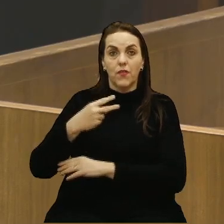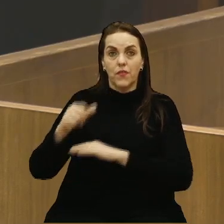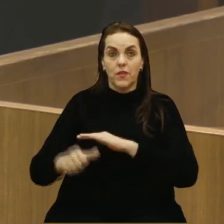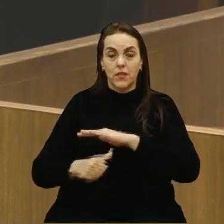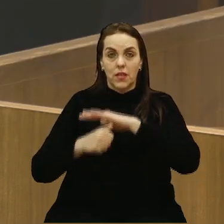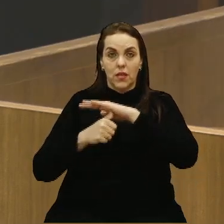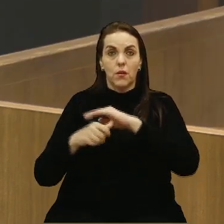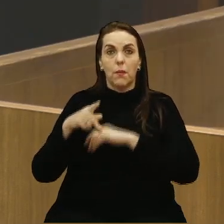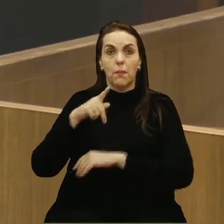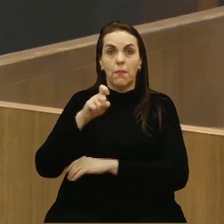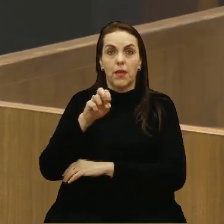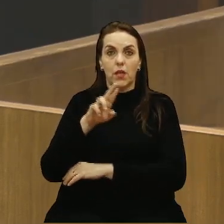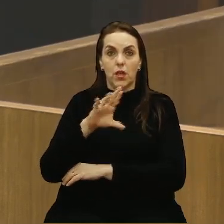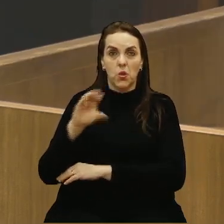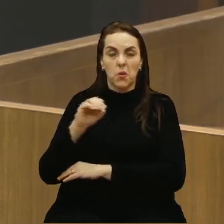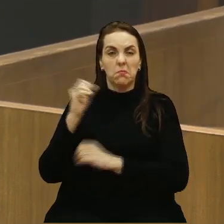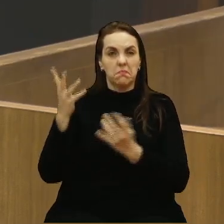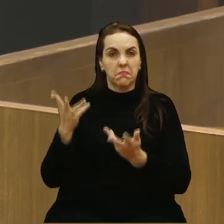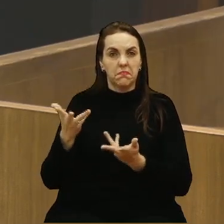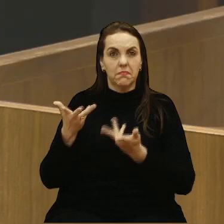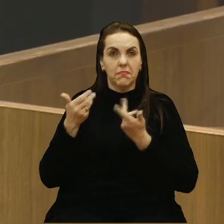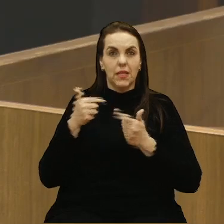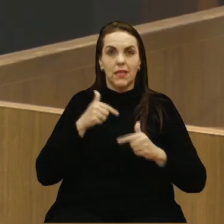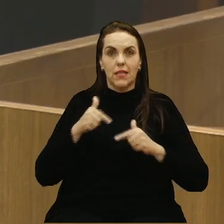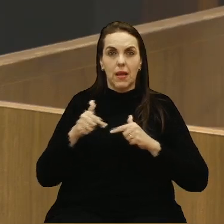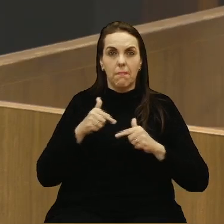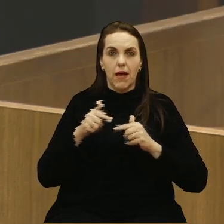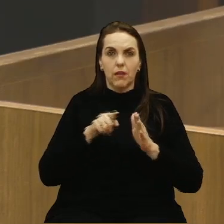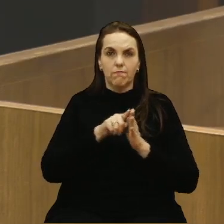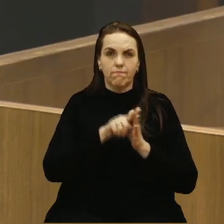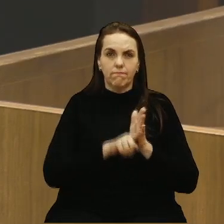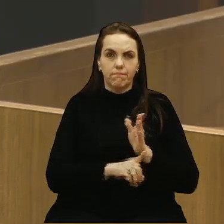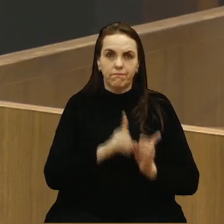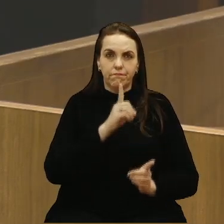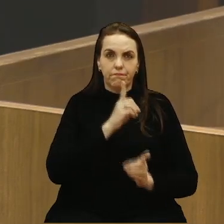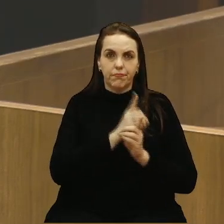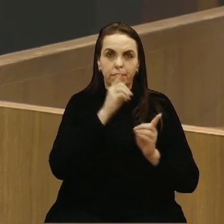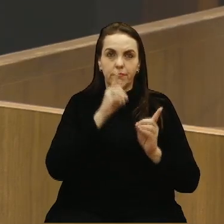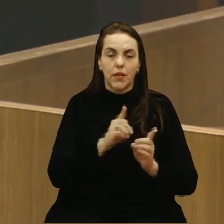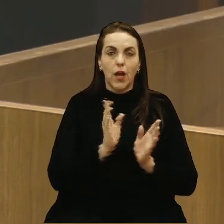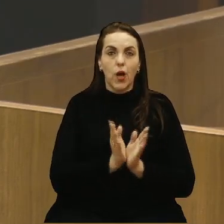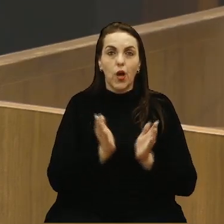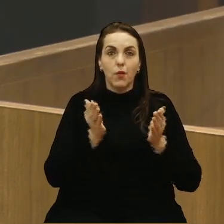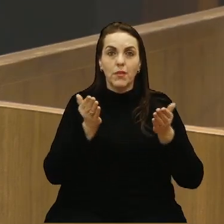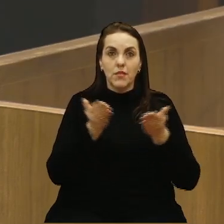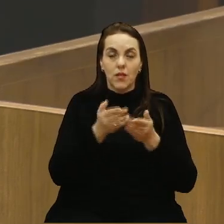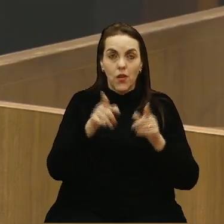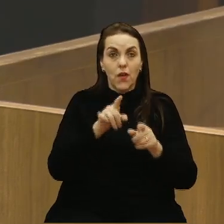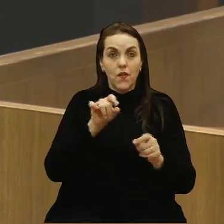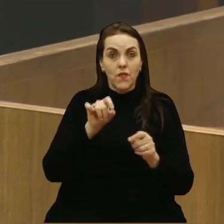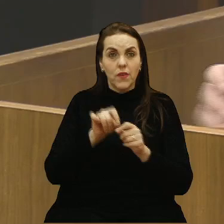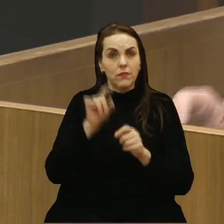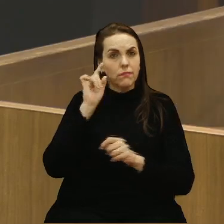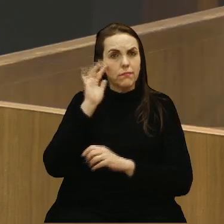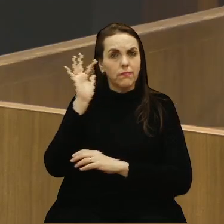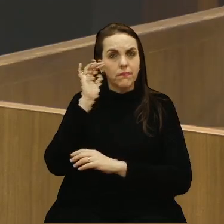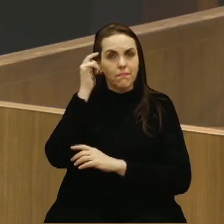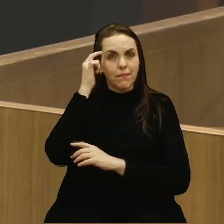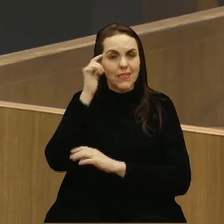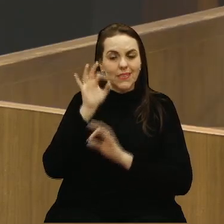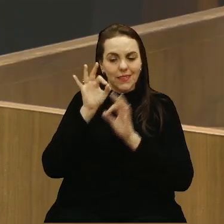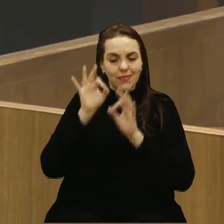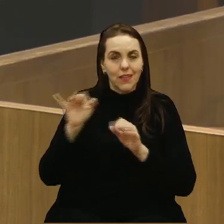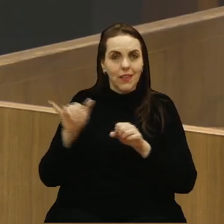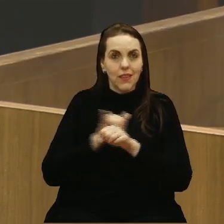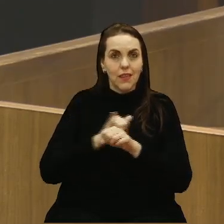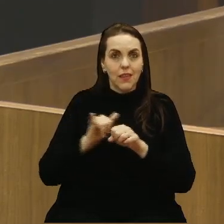Pedro de Almeida pelo brilhante trabalho do diagnóstico realizado e da comissão que pensa a implementação